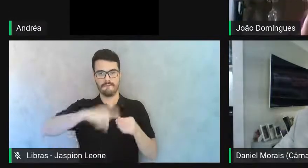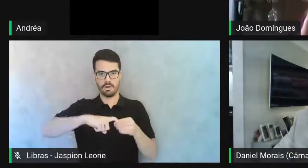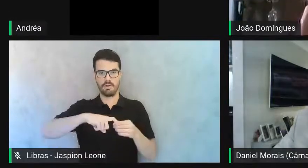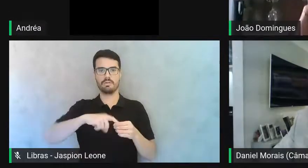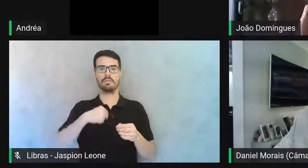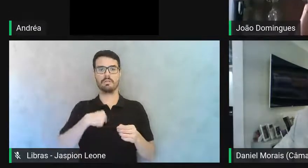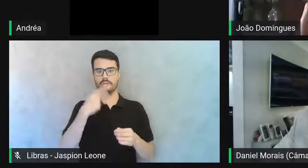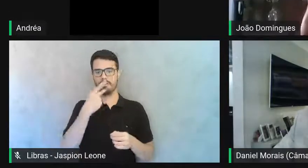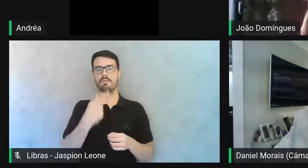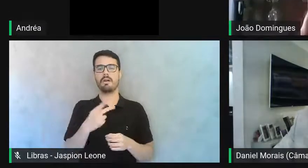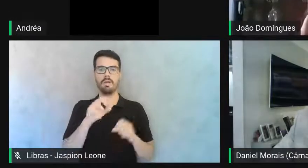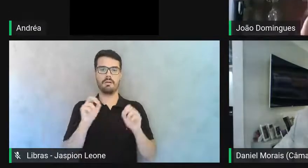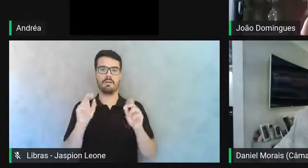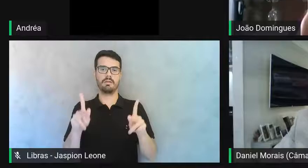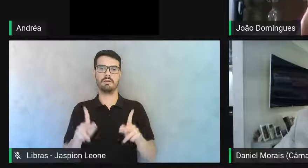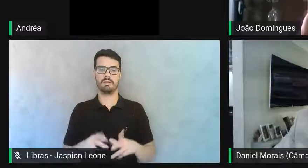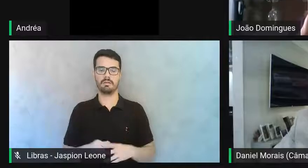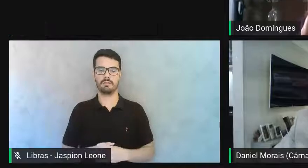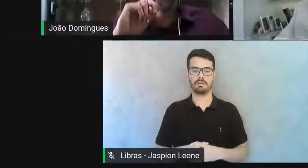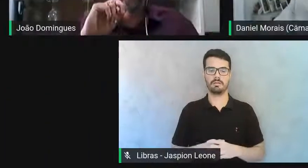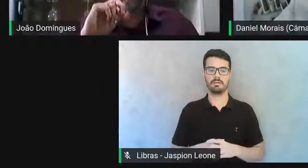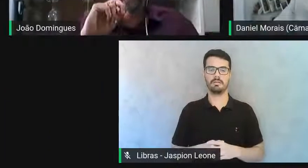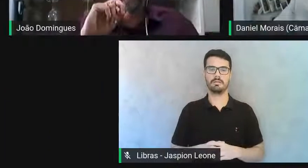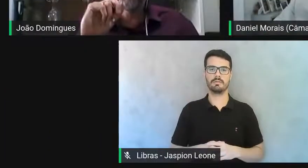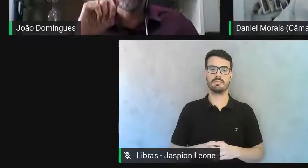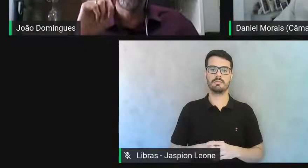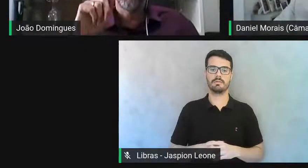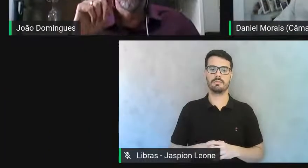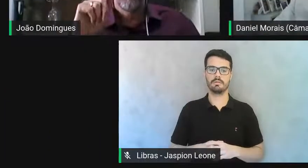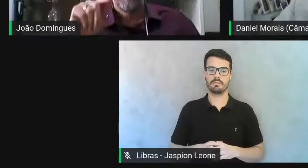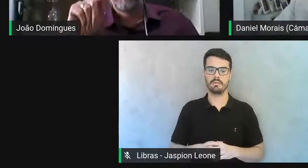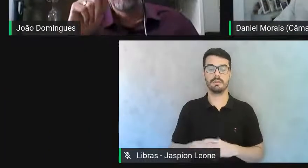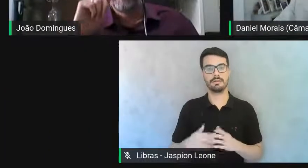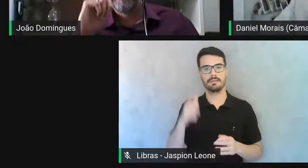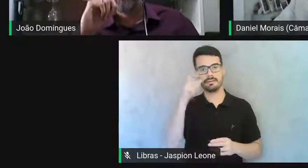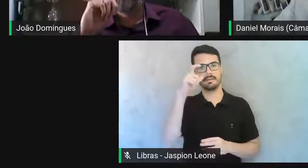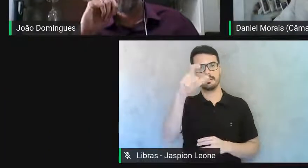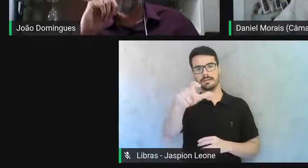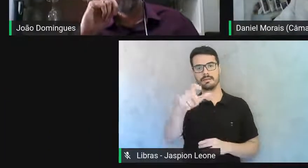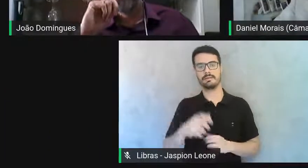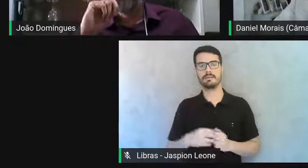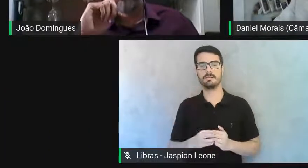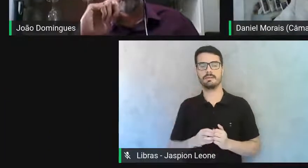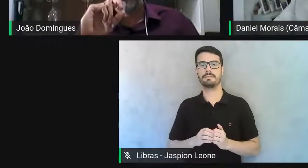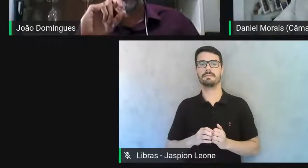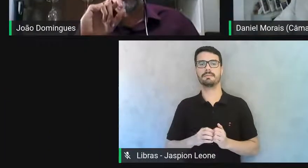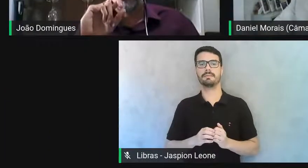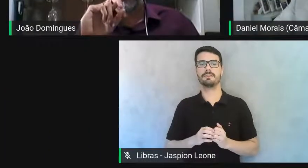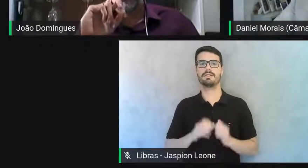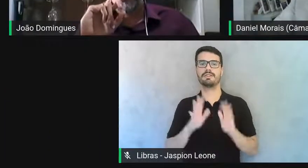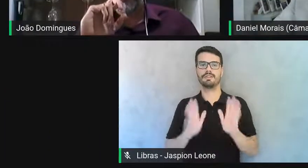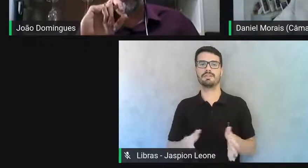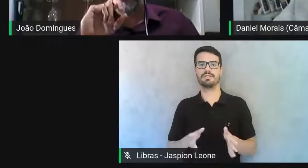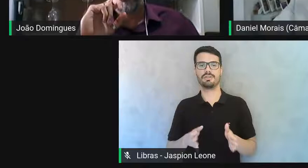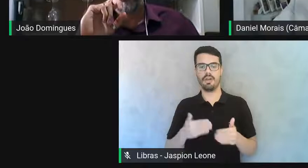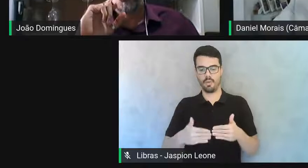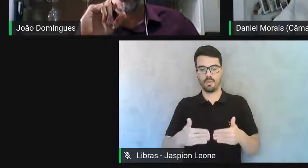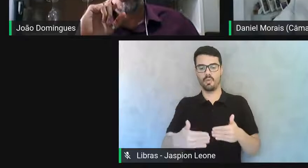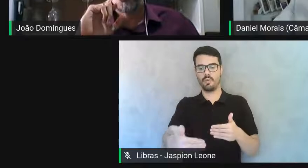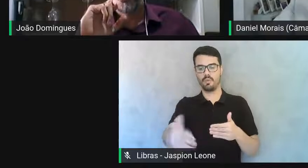fala aqui. Pá, não tem problema, tá bom. Tá? Eu acho interessante, Daniel. E, pessoal, e já vamos caminhando aqui para o